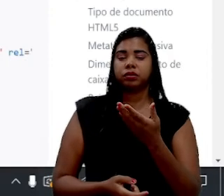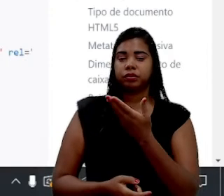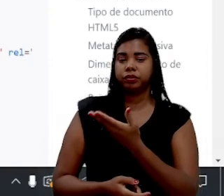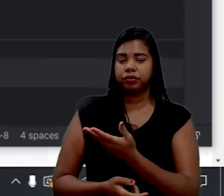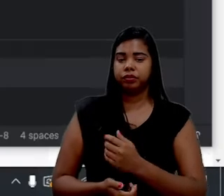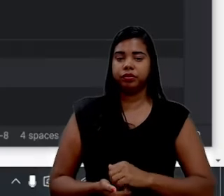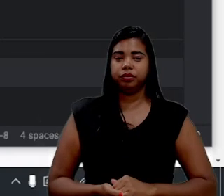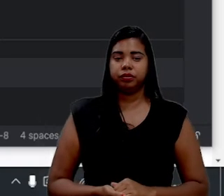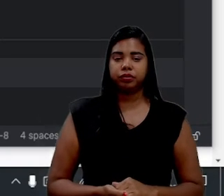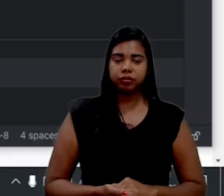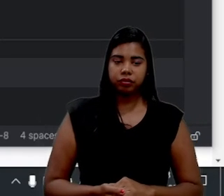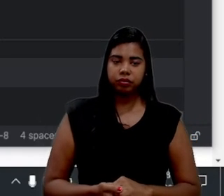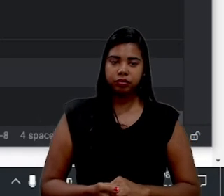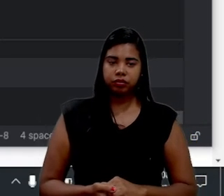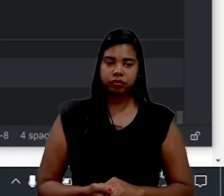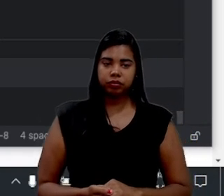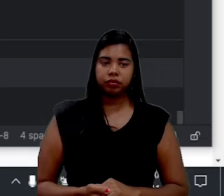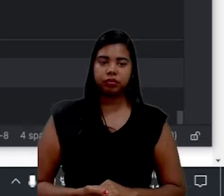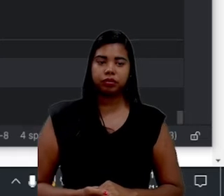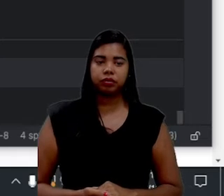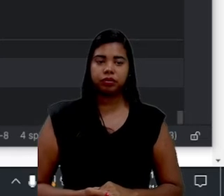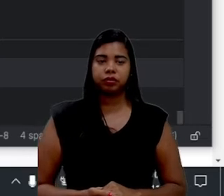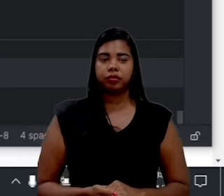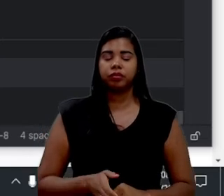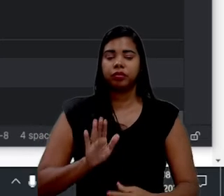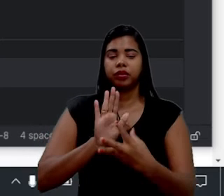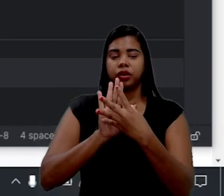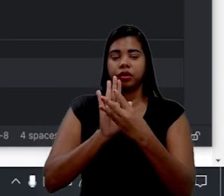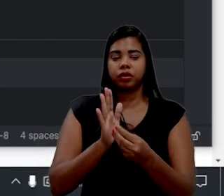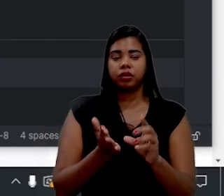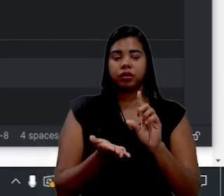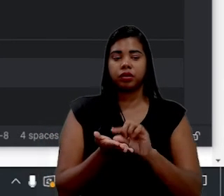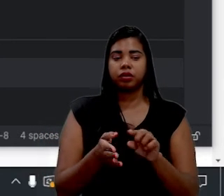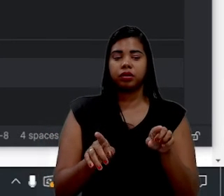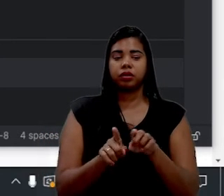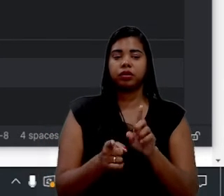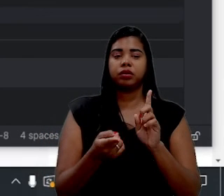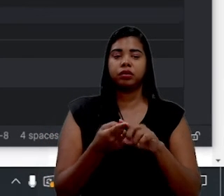tab. Mas aqui a gente copia e cola e faz só as modificações